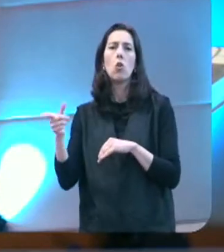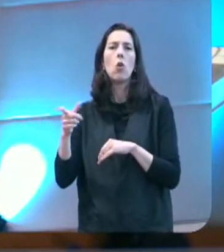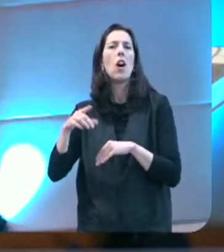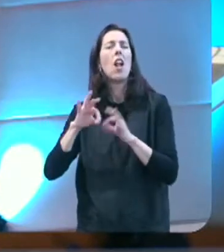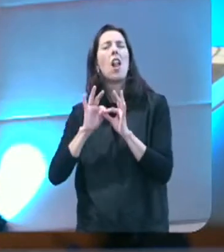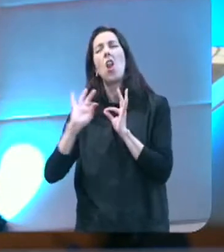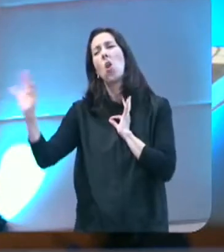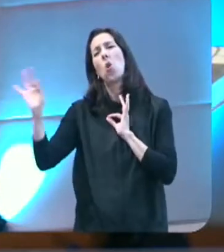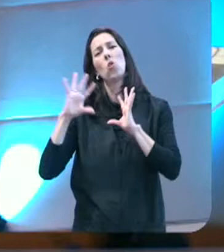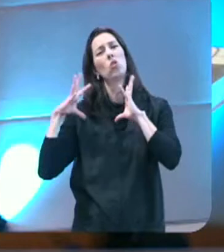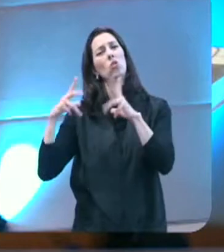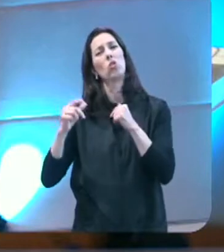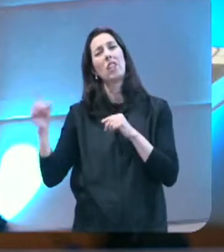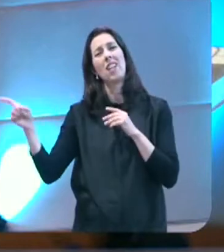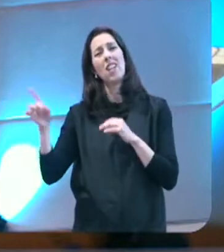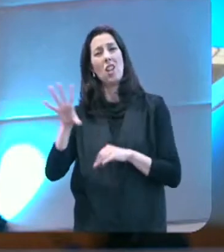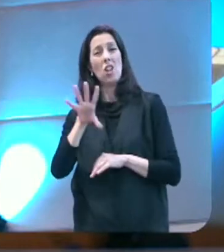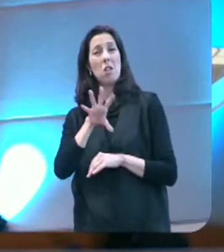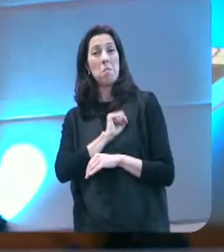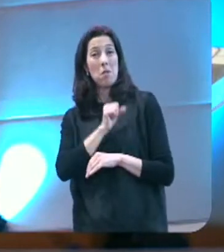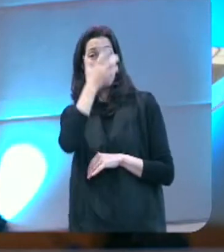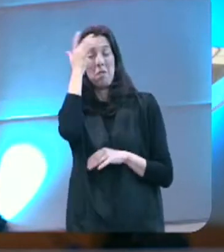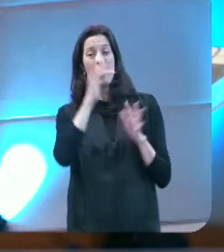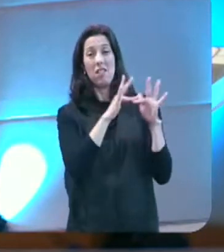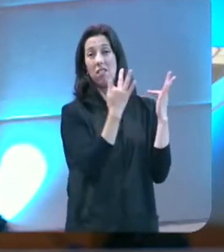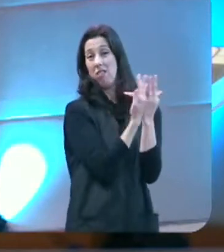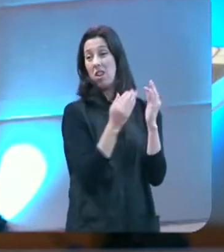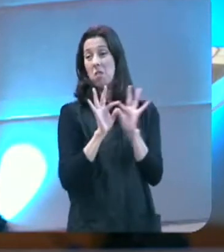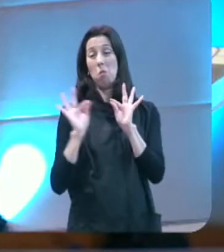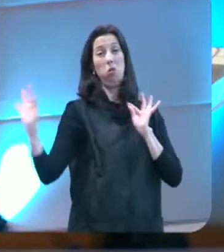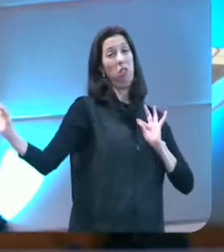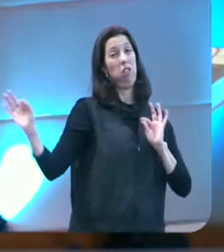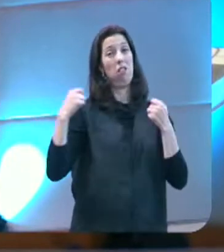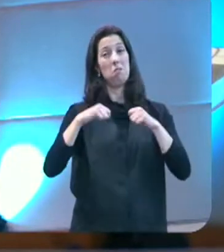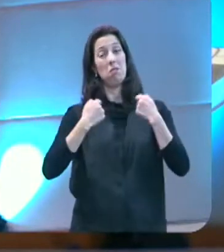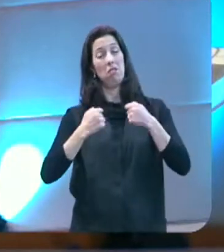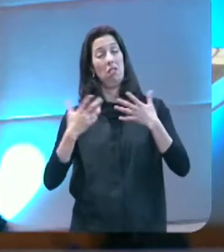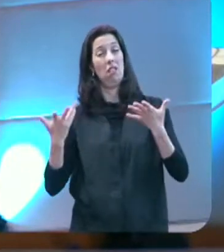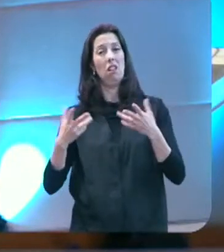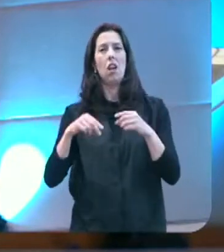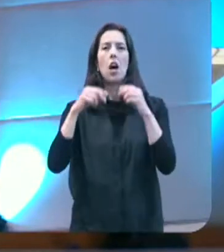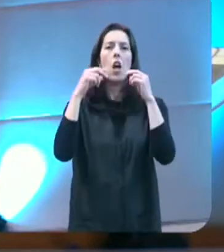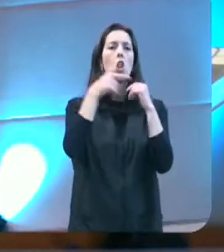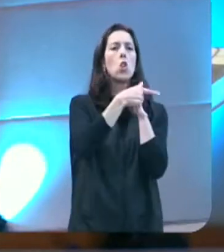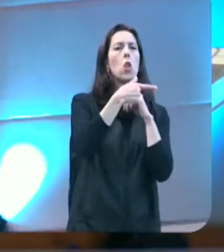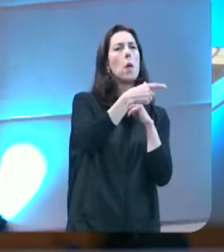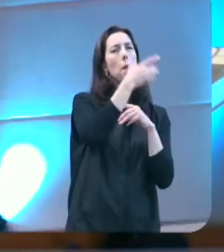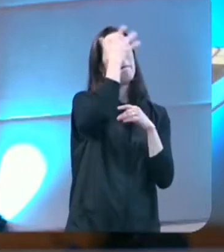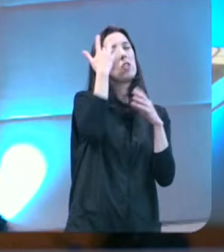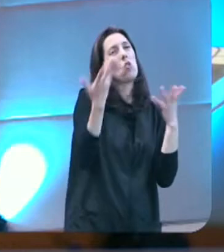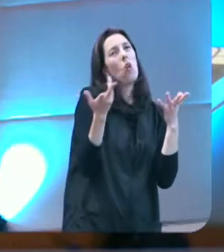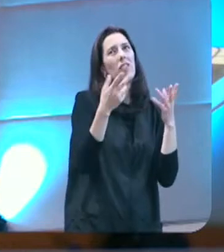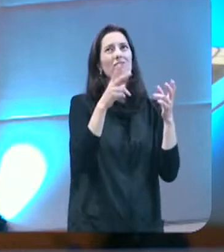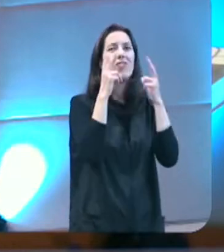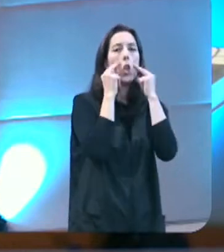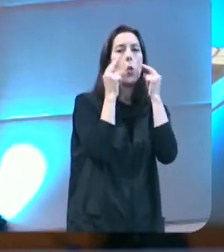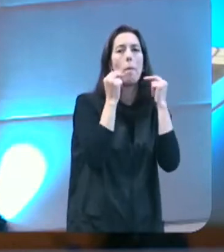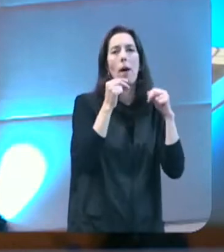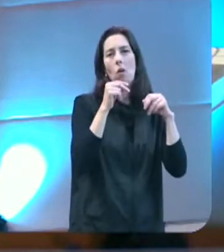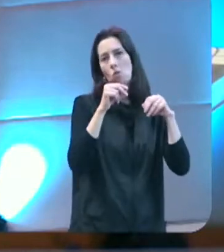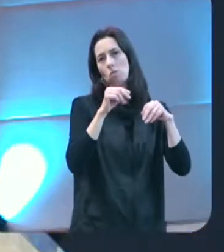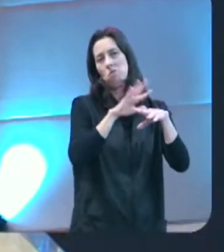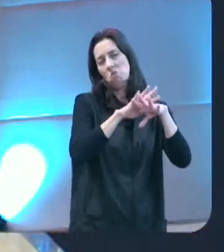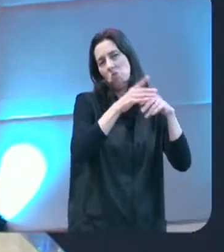amava, longe das pessoas ditas normais, longe de se sentir útil,